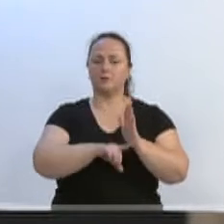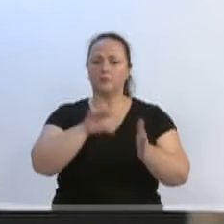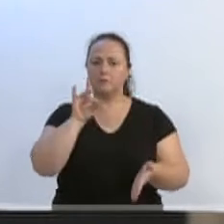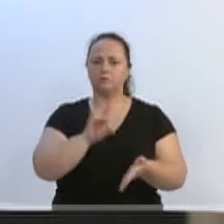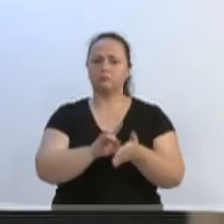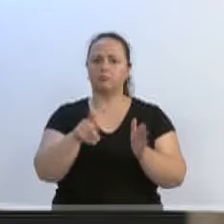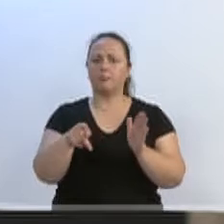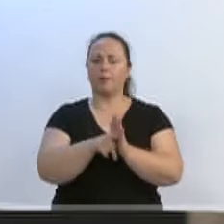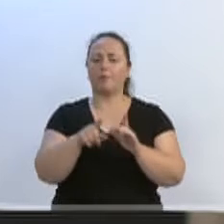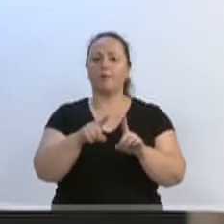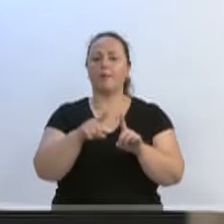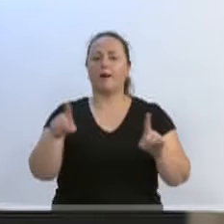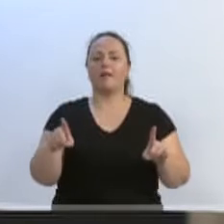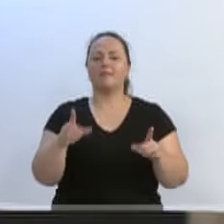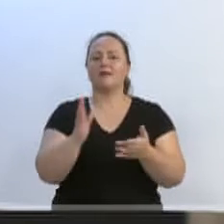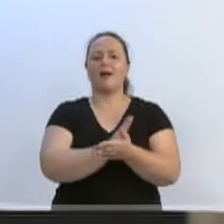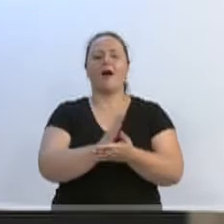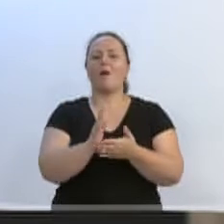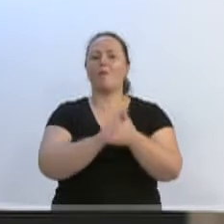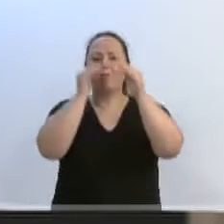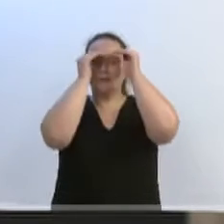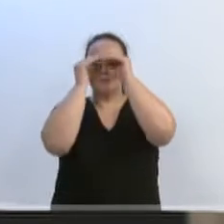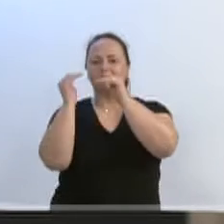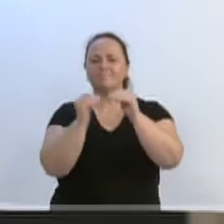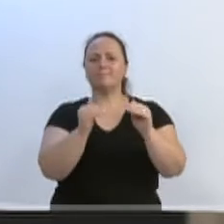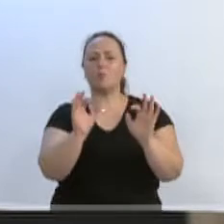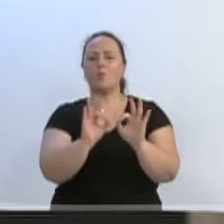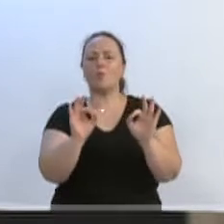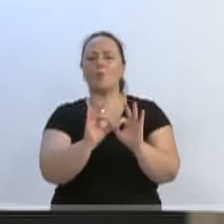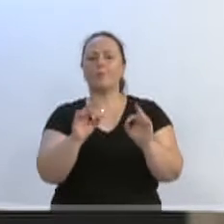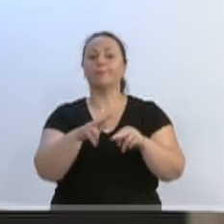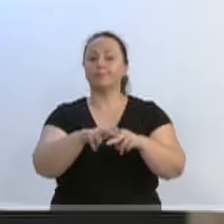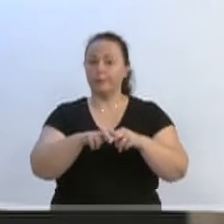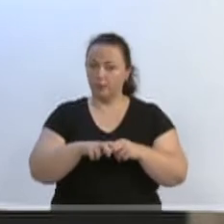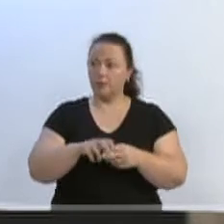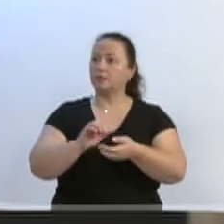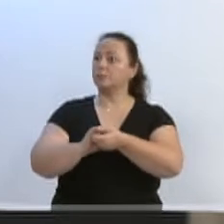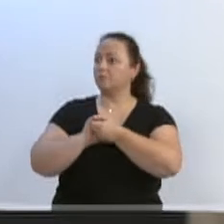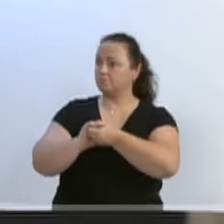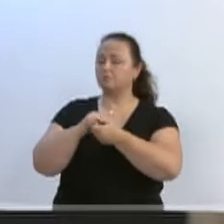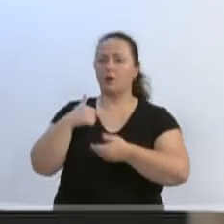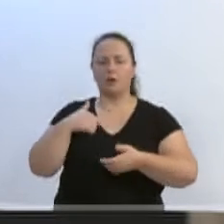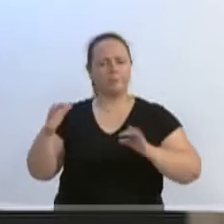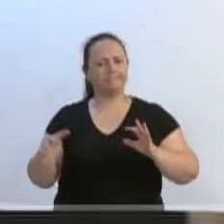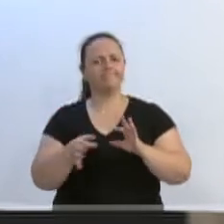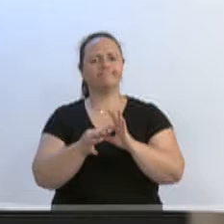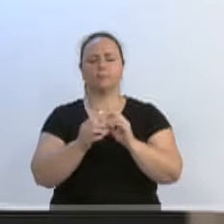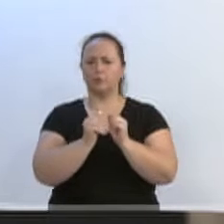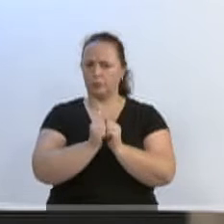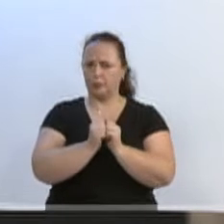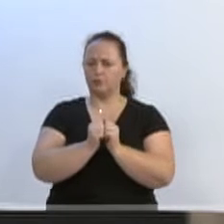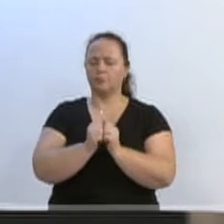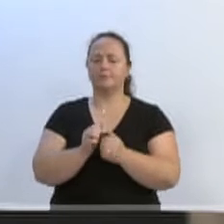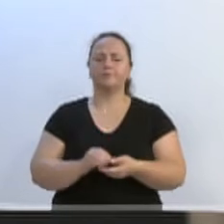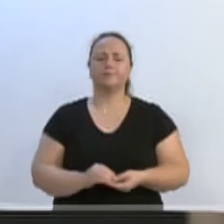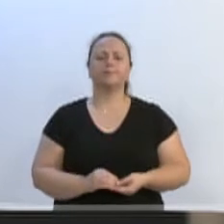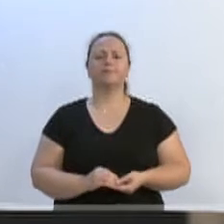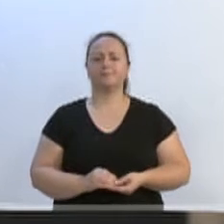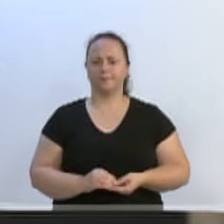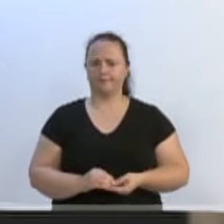mas que não é cumprida a gente precisa realmente é que quero parabenizar issue solidarizar para que a gente possa